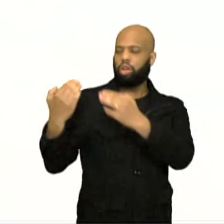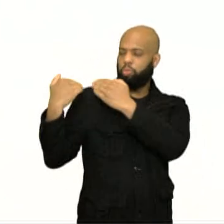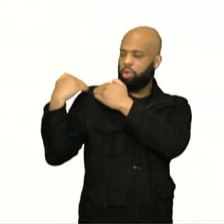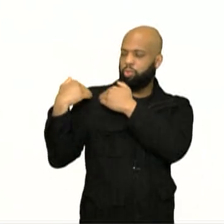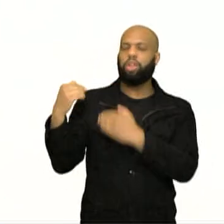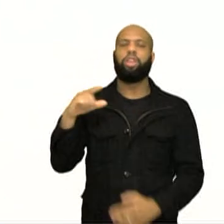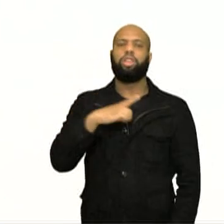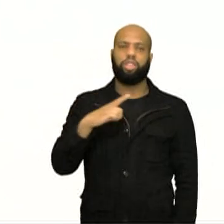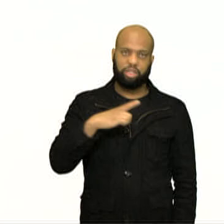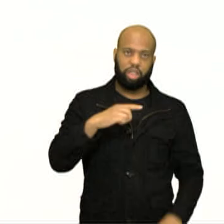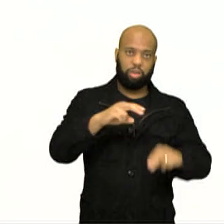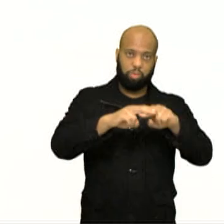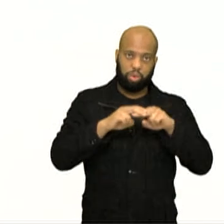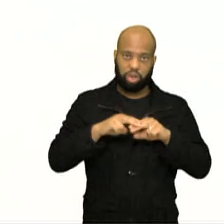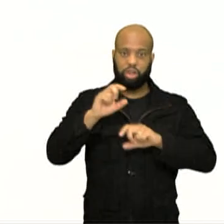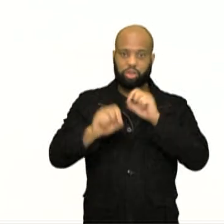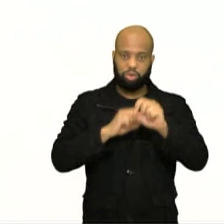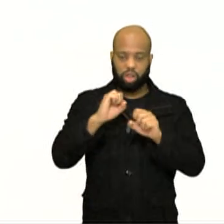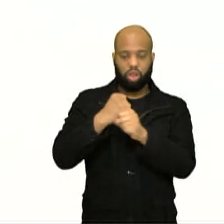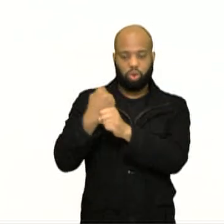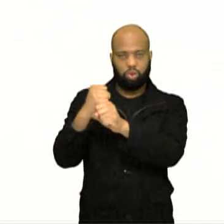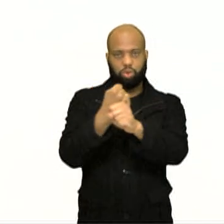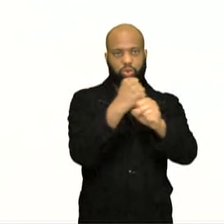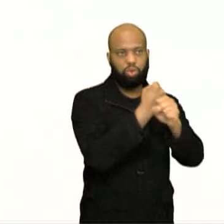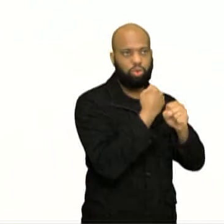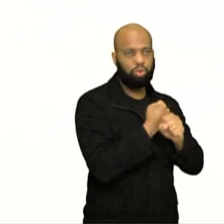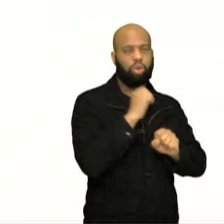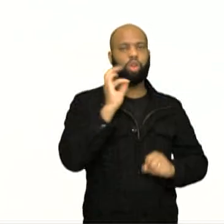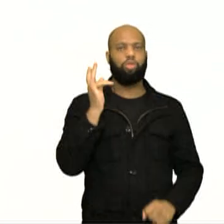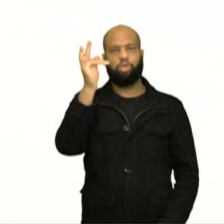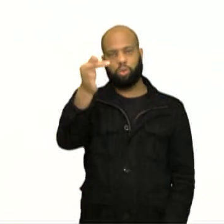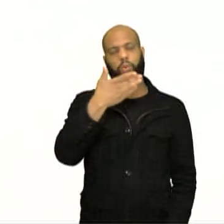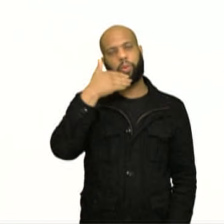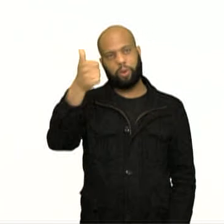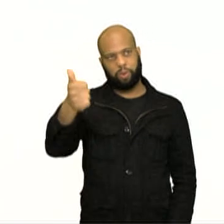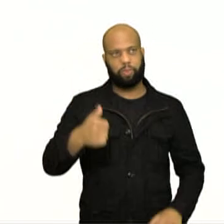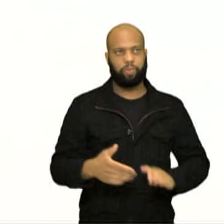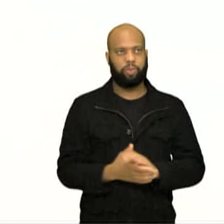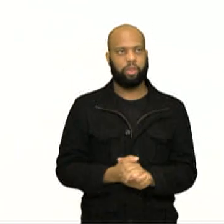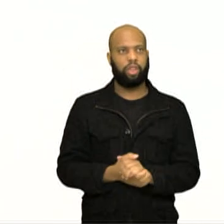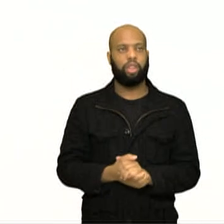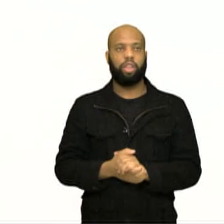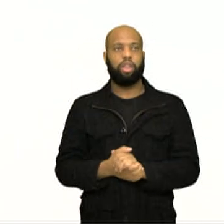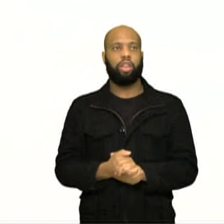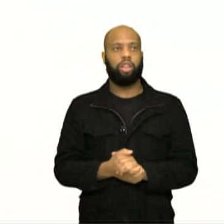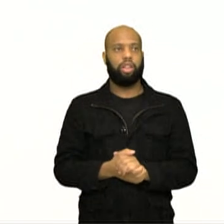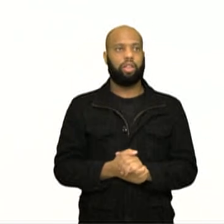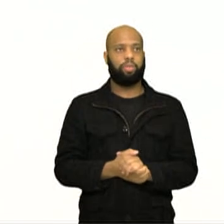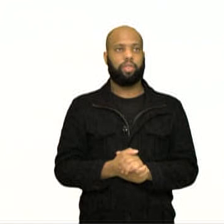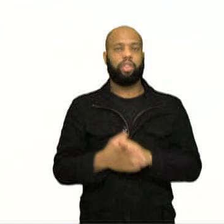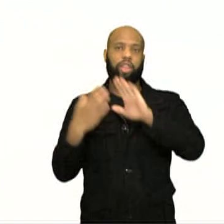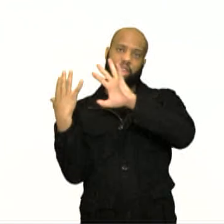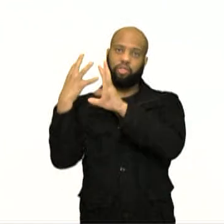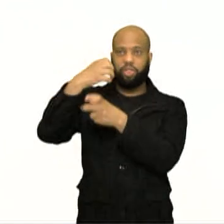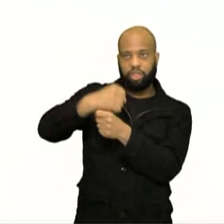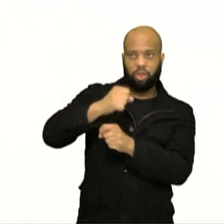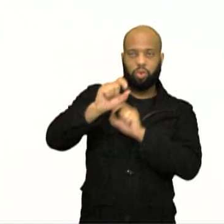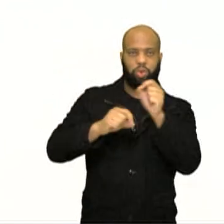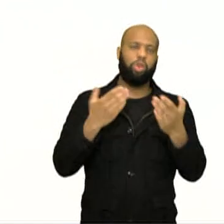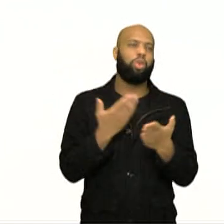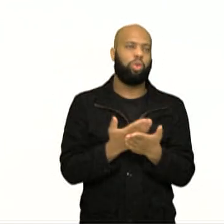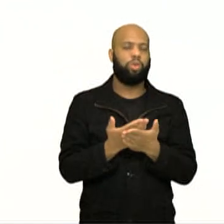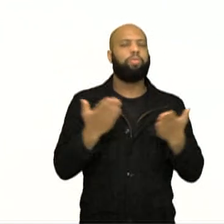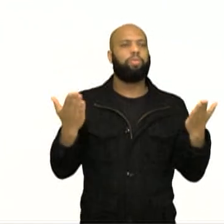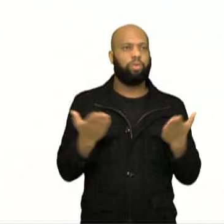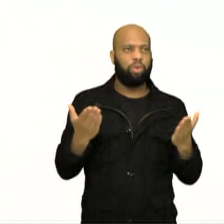responsabilidade diante da construção de um futuro melhor. Deixo aqui também agora a revisão da